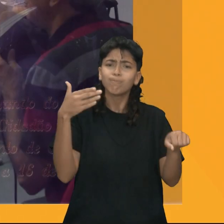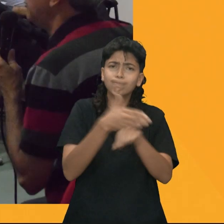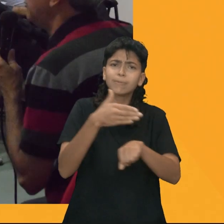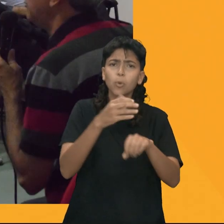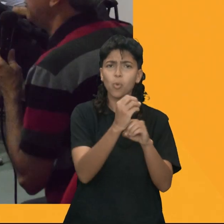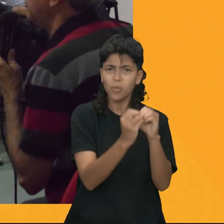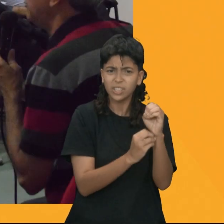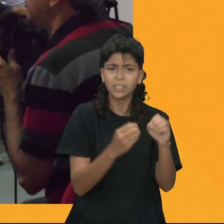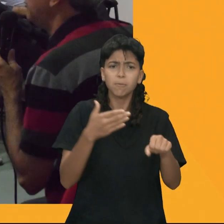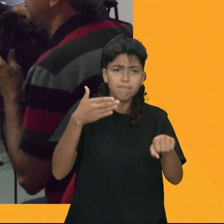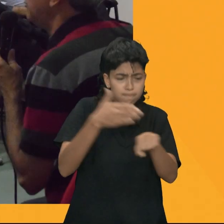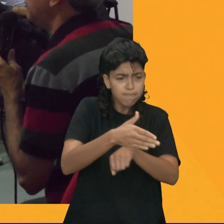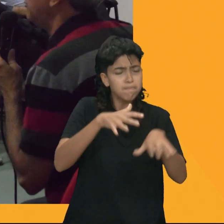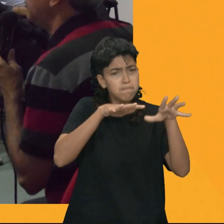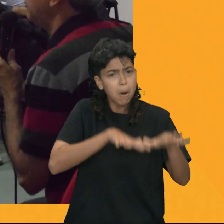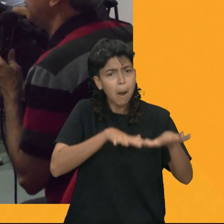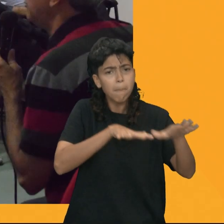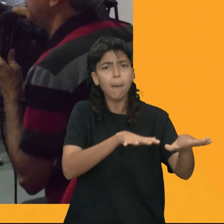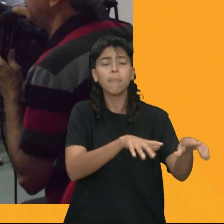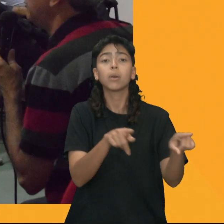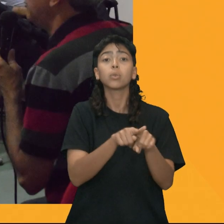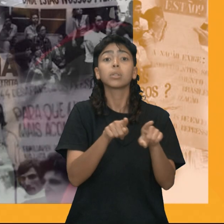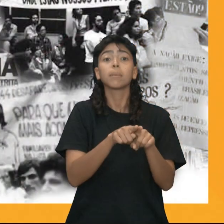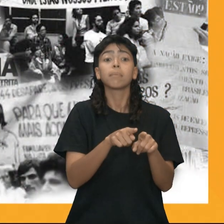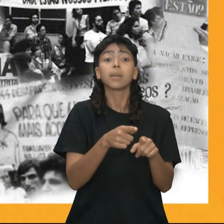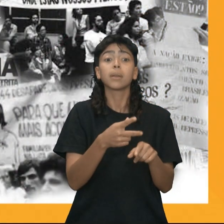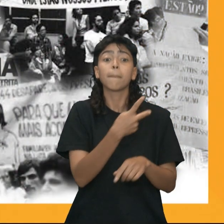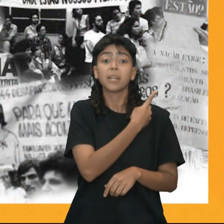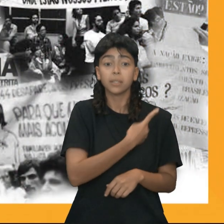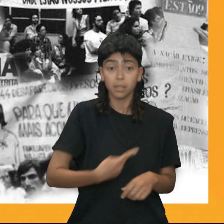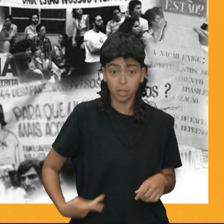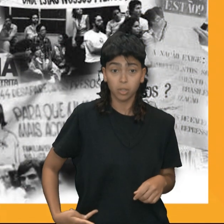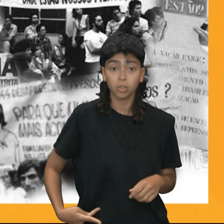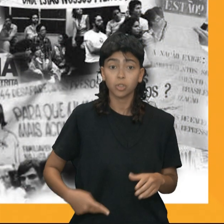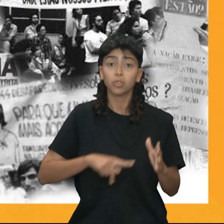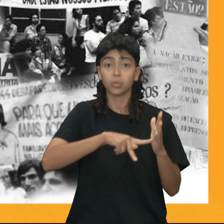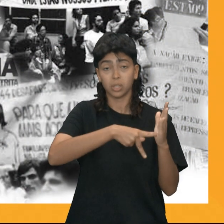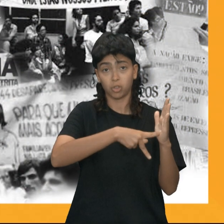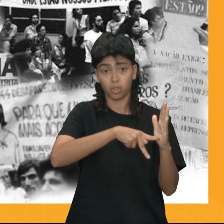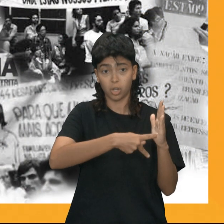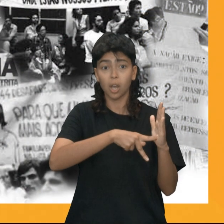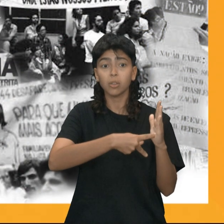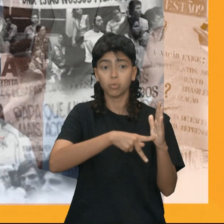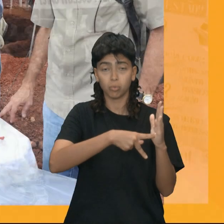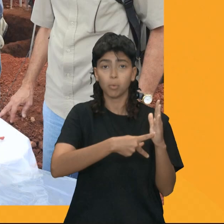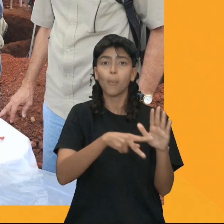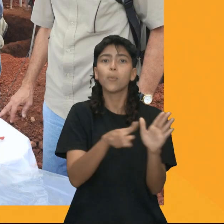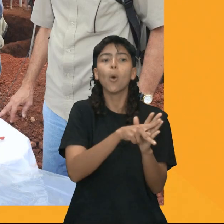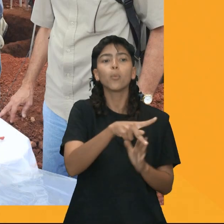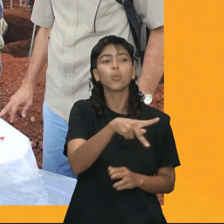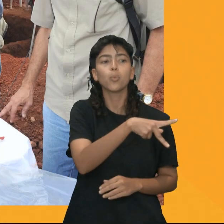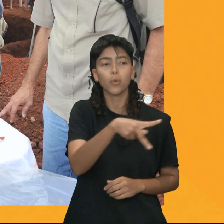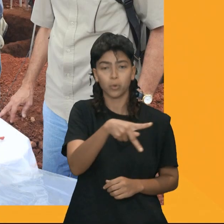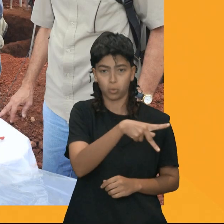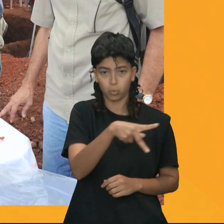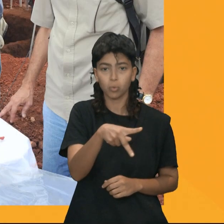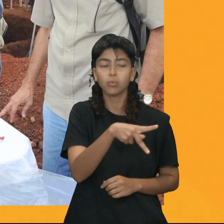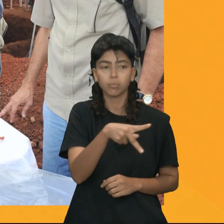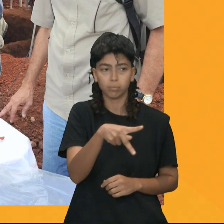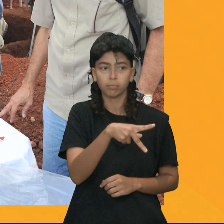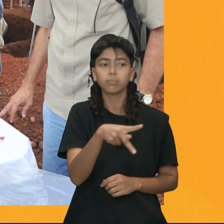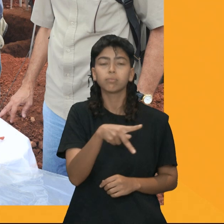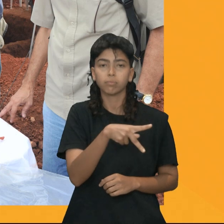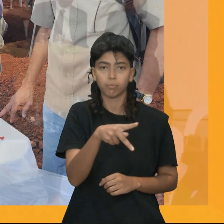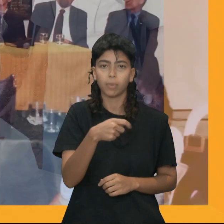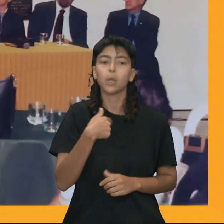universidade, né? Fui presidente do nosso sindicato, da Associação dos Docentes, que depois virou sindicato por 2